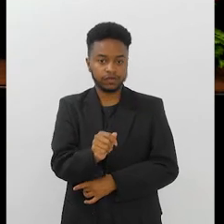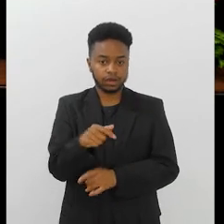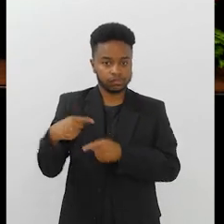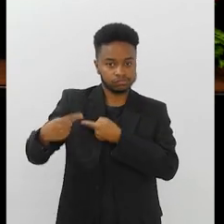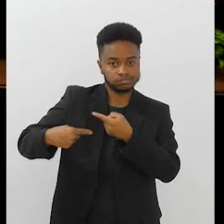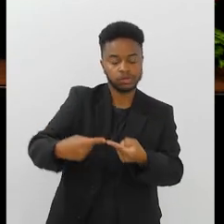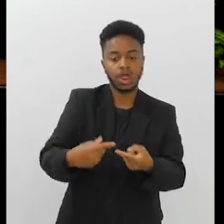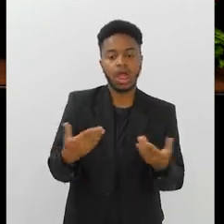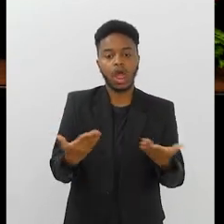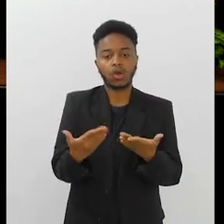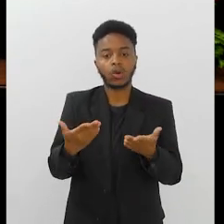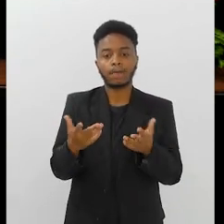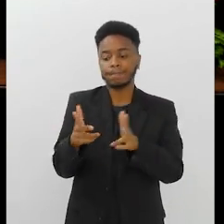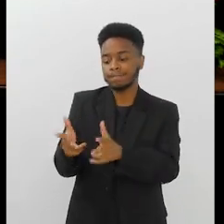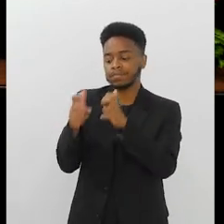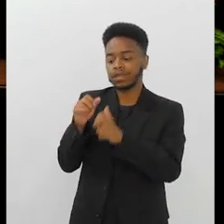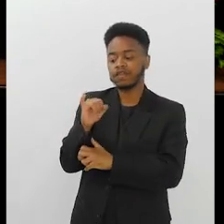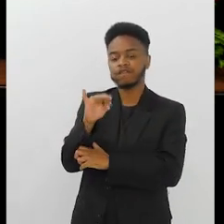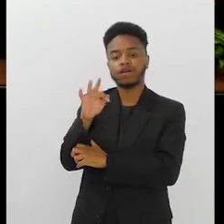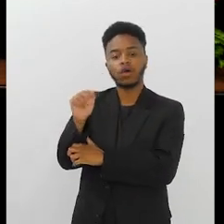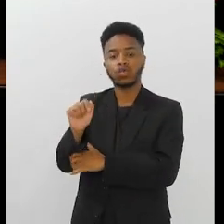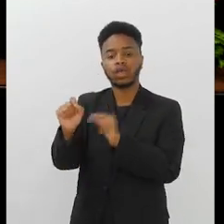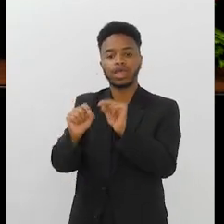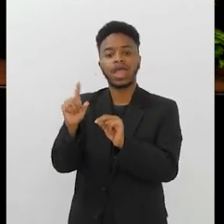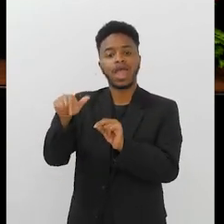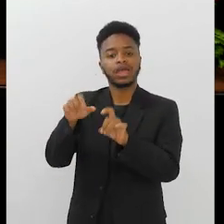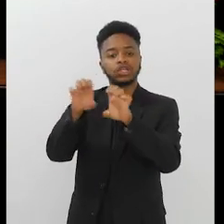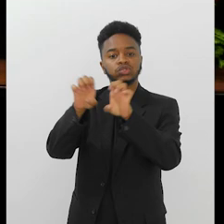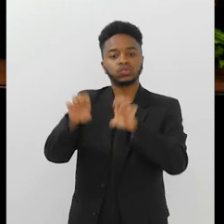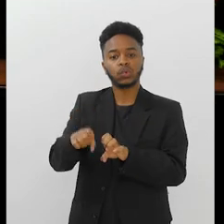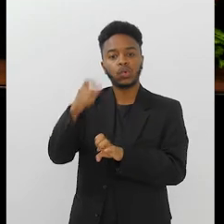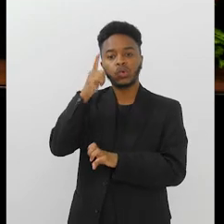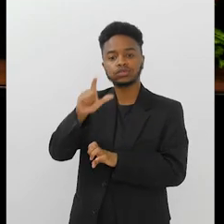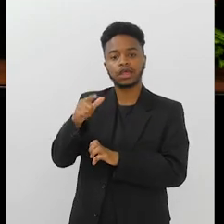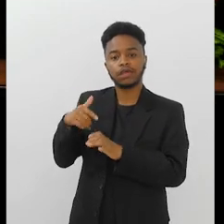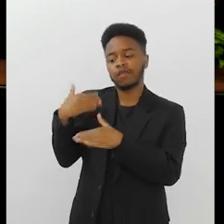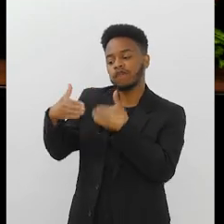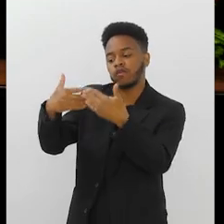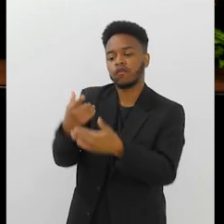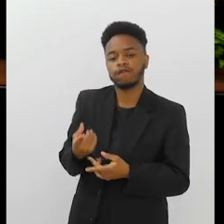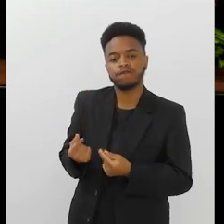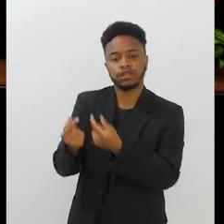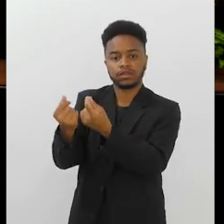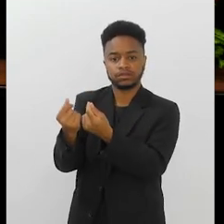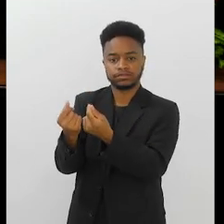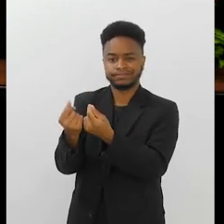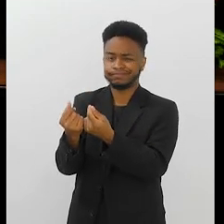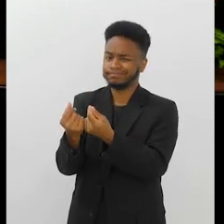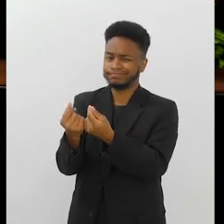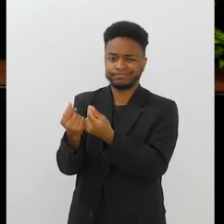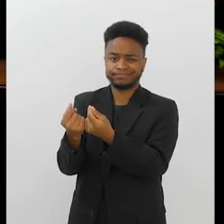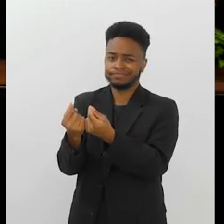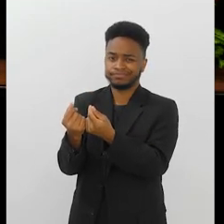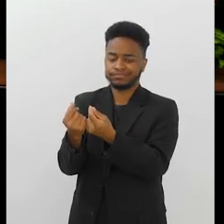afrodescendente hoje vem fá como essa estrutura que possibilita uma evolução financeira muito grande não